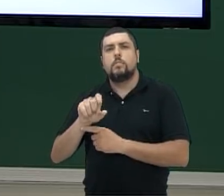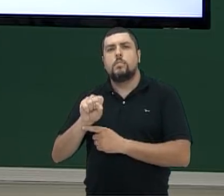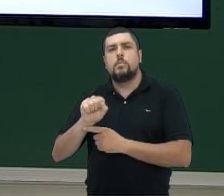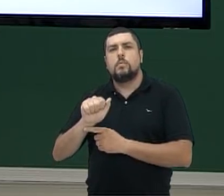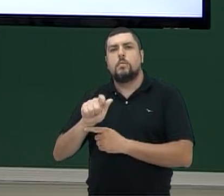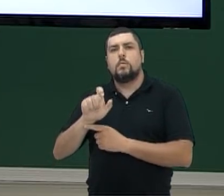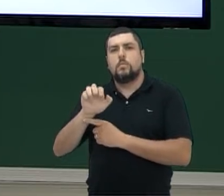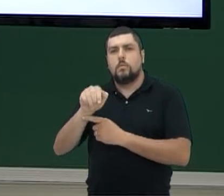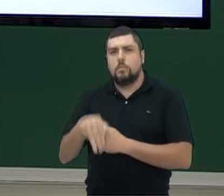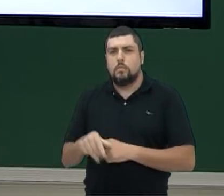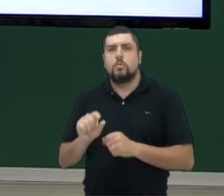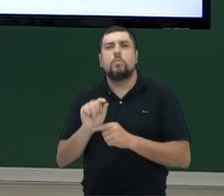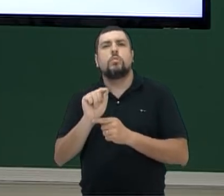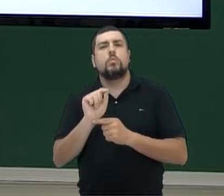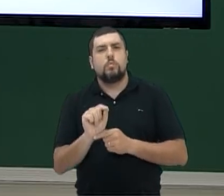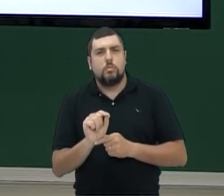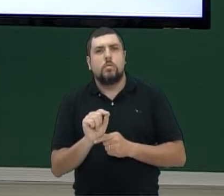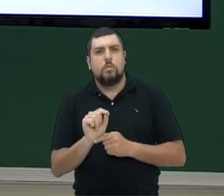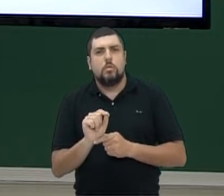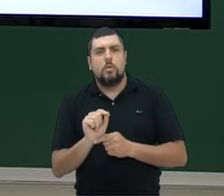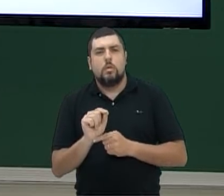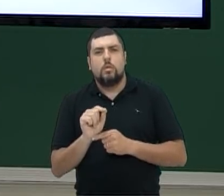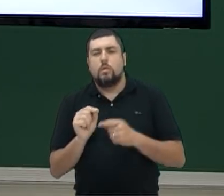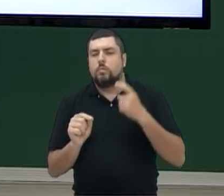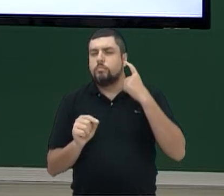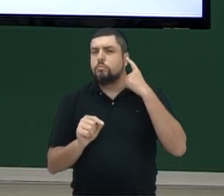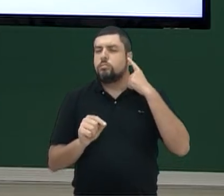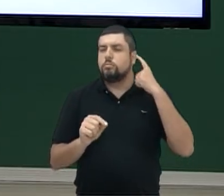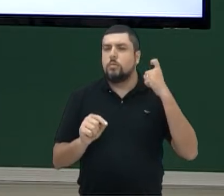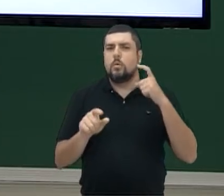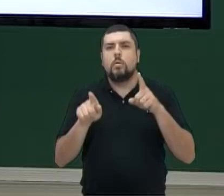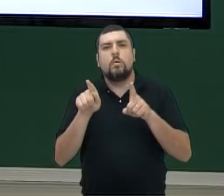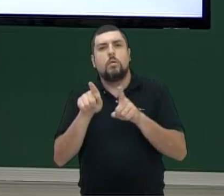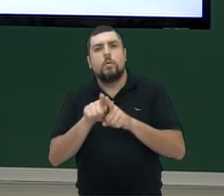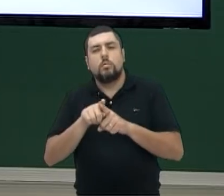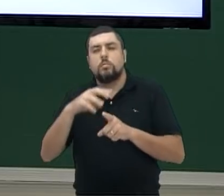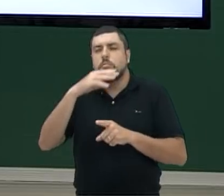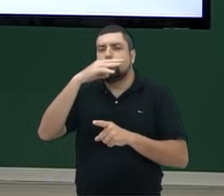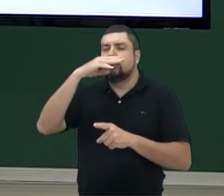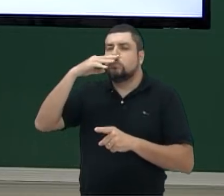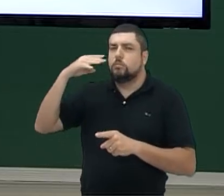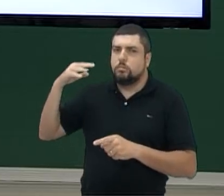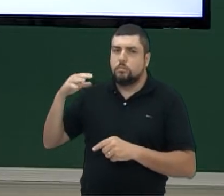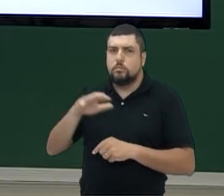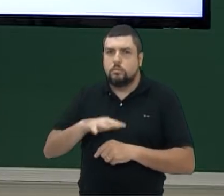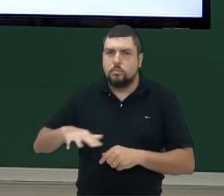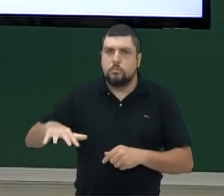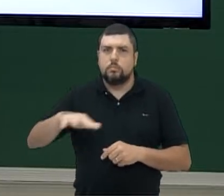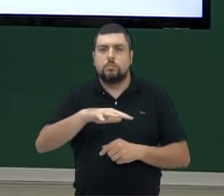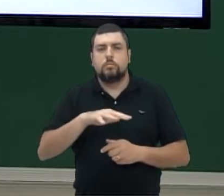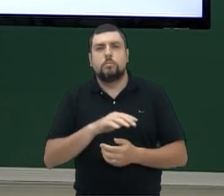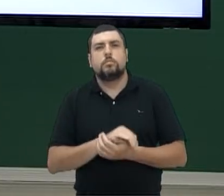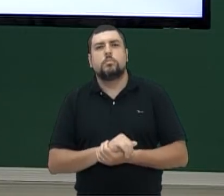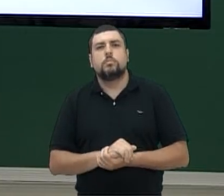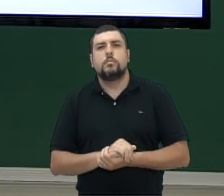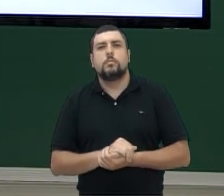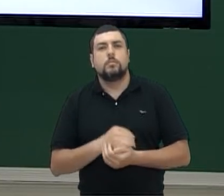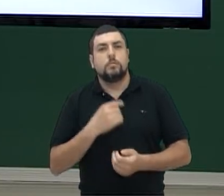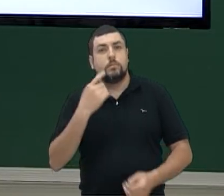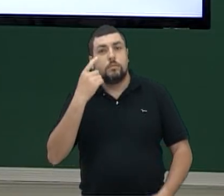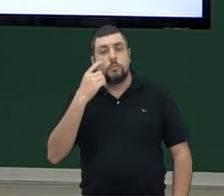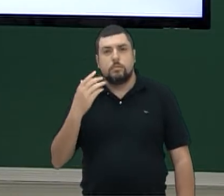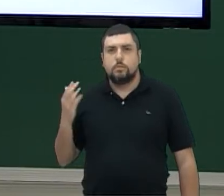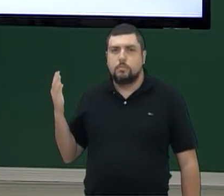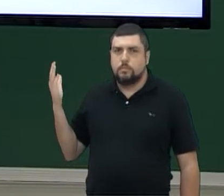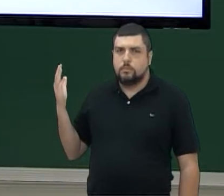temos que levar em consideração sons e cheiros que integram a paisagem. Então aqui na tela, nós vamos ver aqui que a paisagem